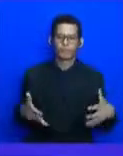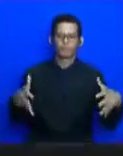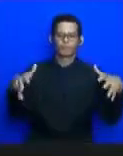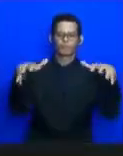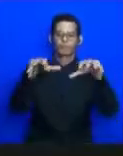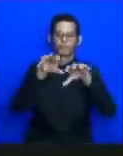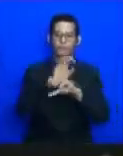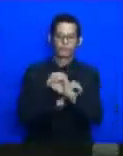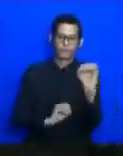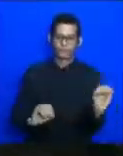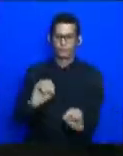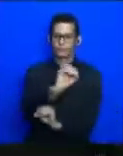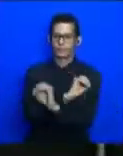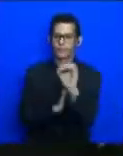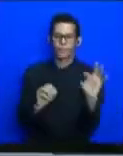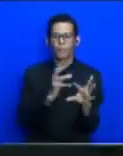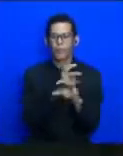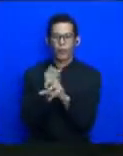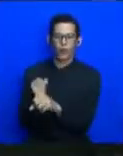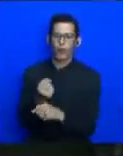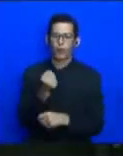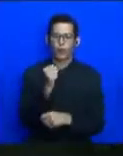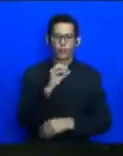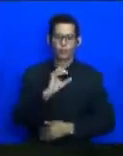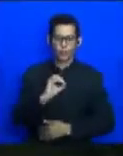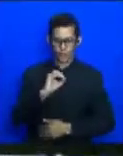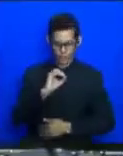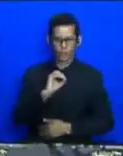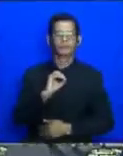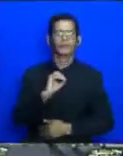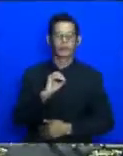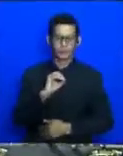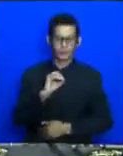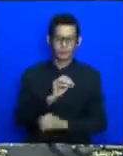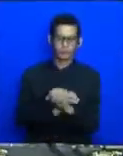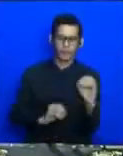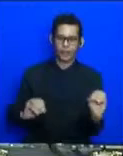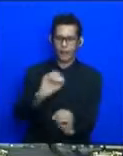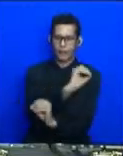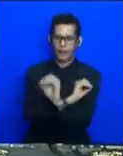Globo girando, são 80 bolas.